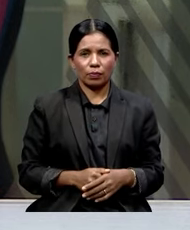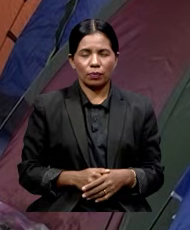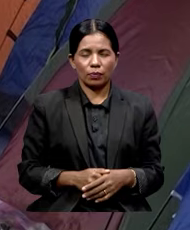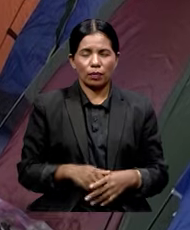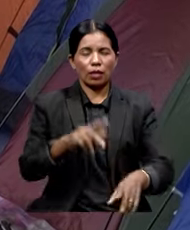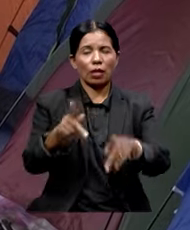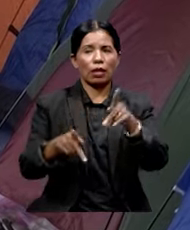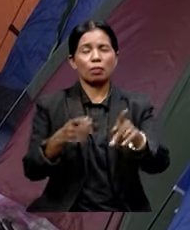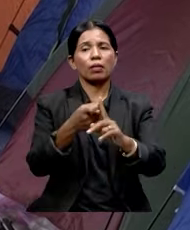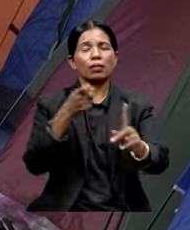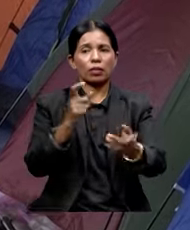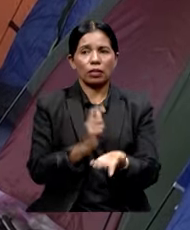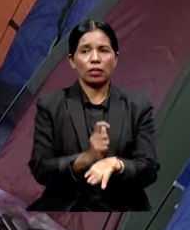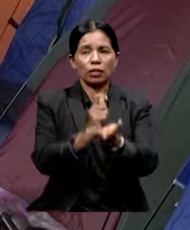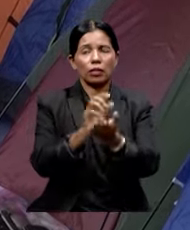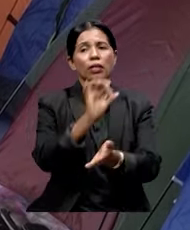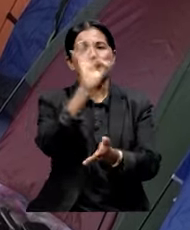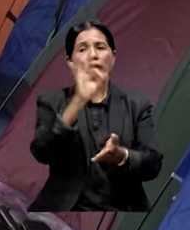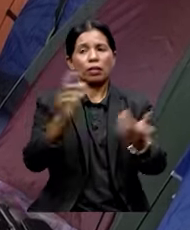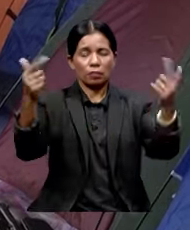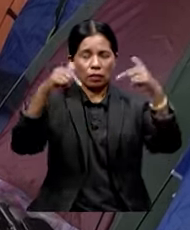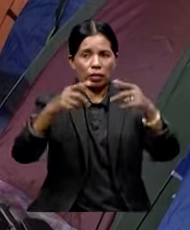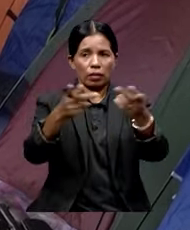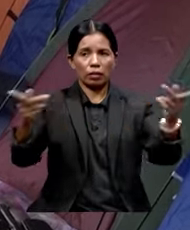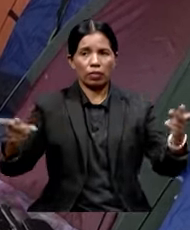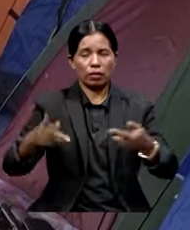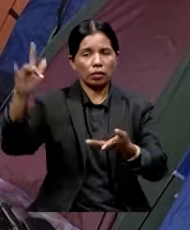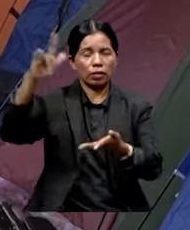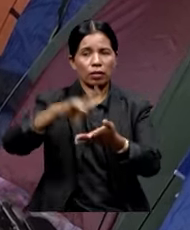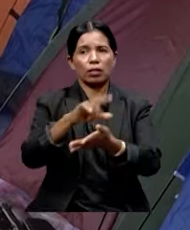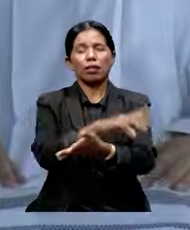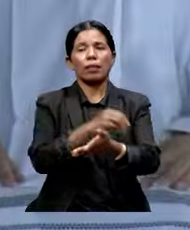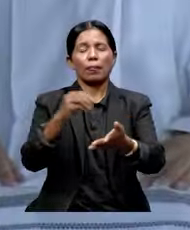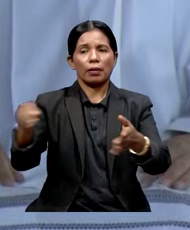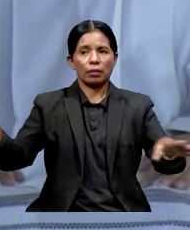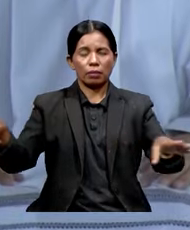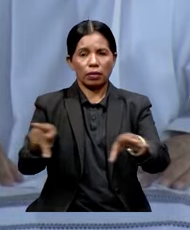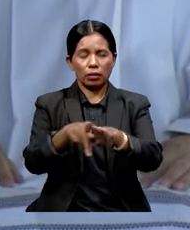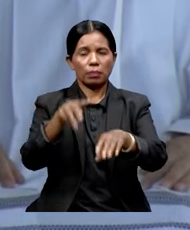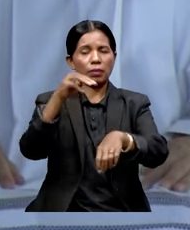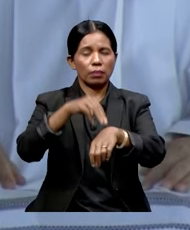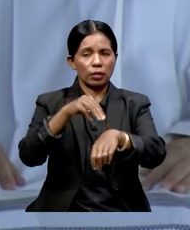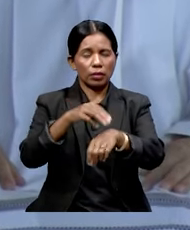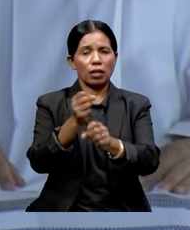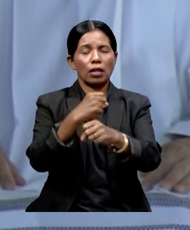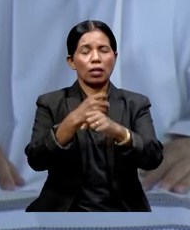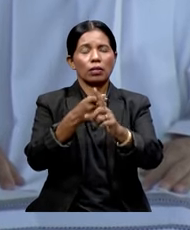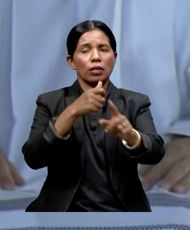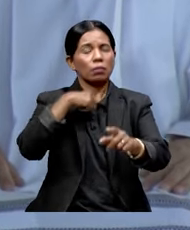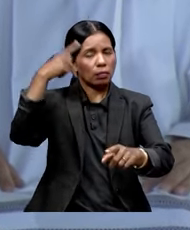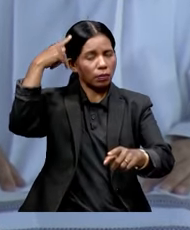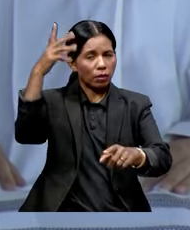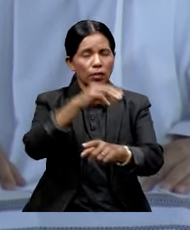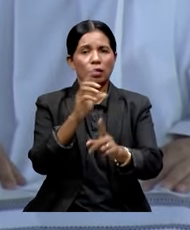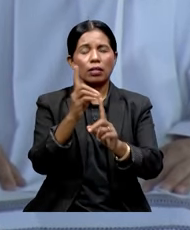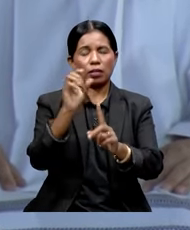Comunidade Assembleia de Deus, Rússia Tauro, sextane, toona e afati no acampamento Pelican Paradise, onde participa missa nebesei presídio si Papa Francisco e alorong